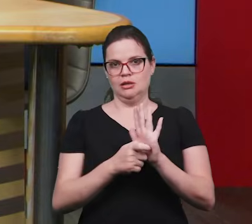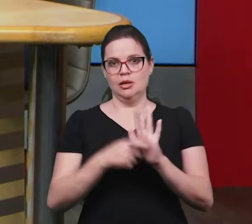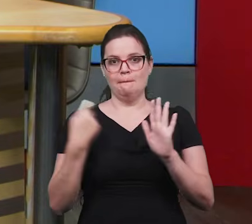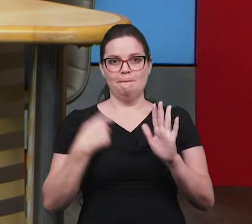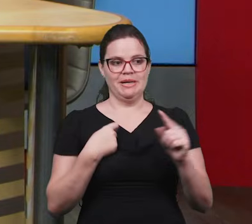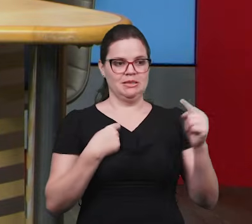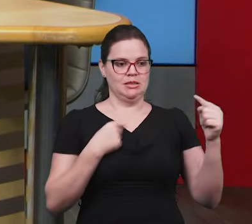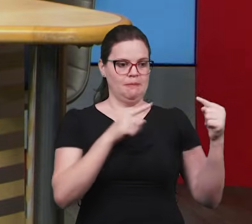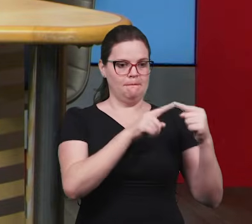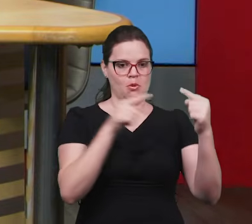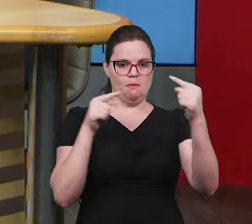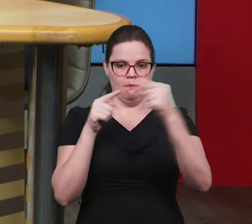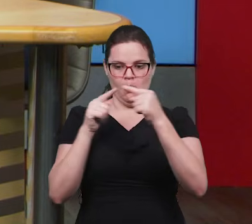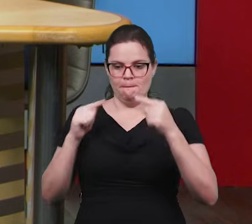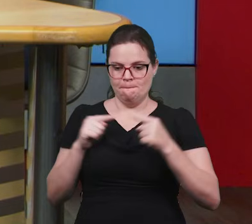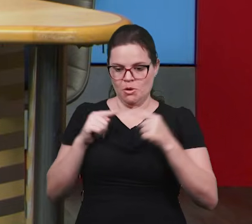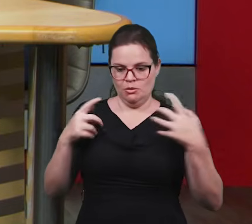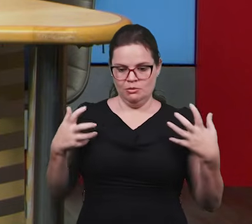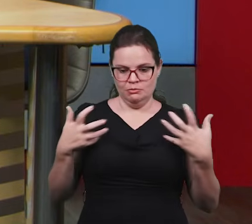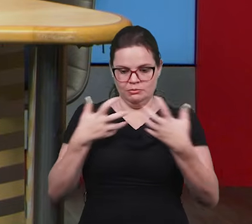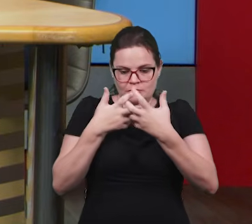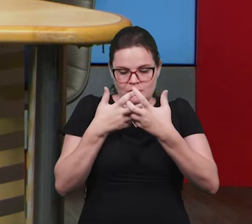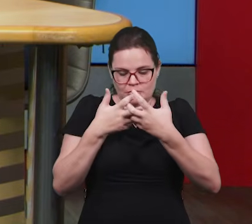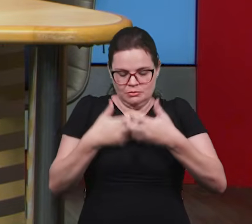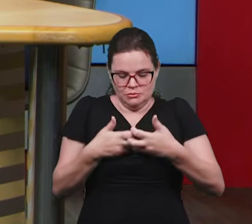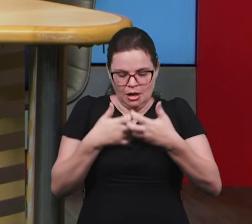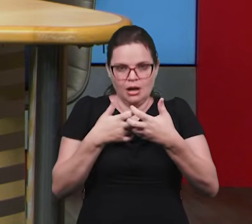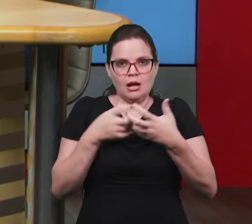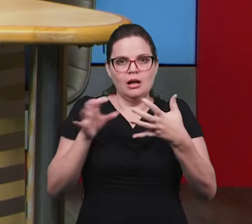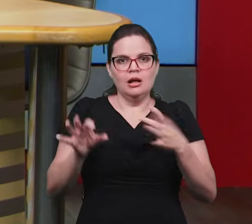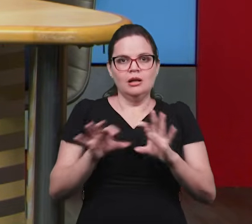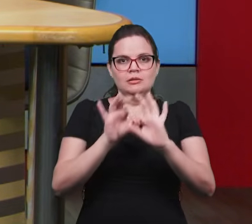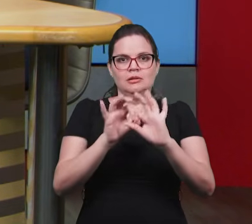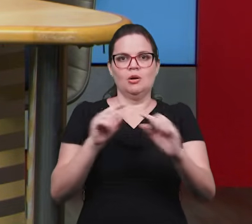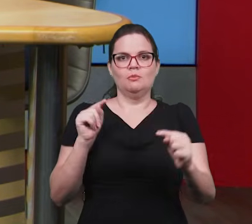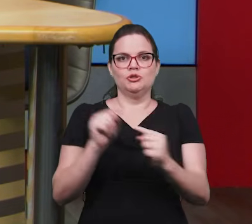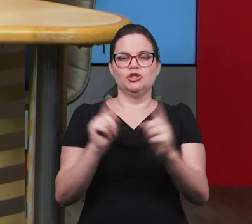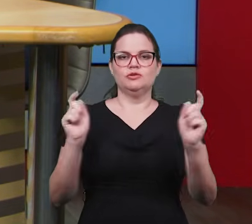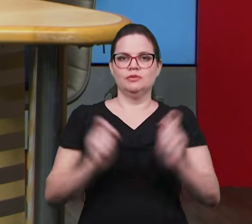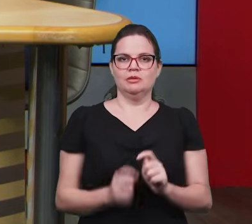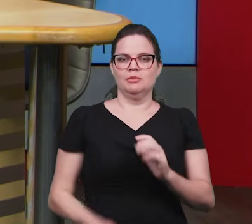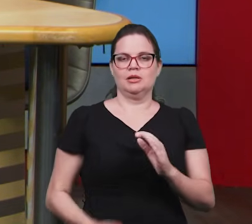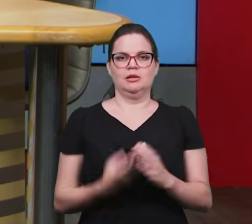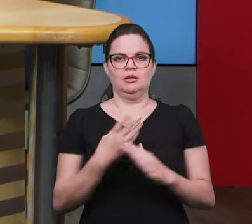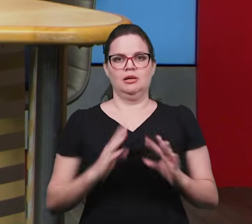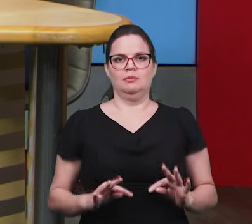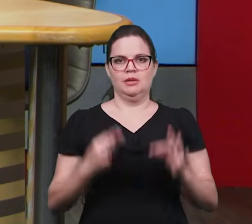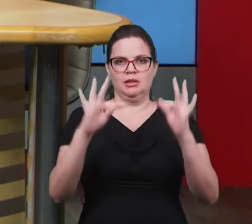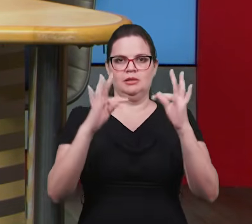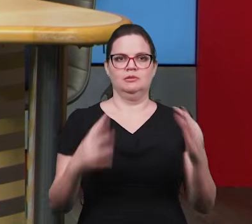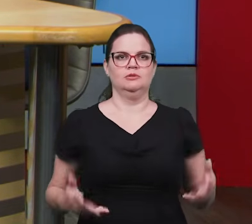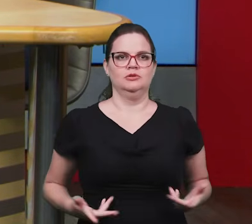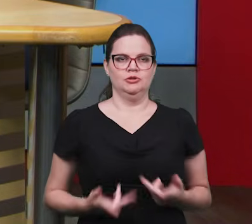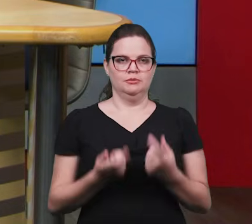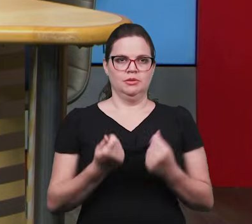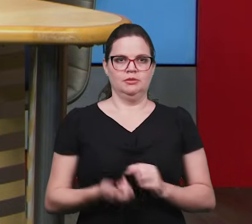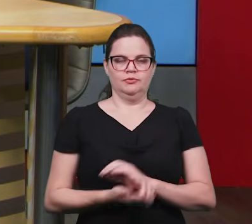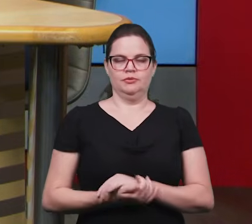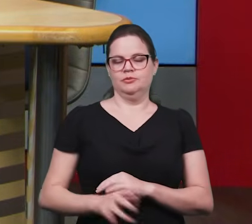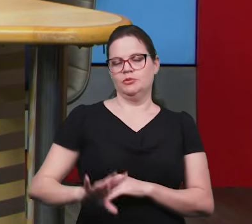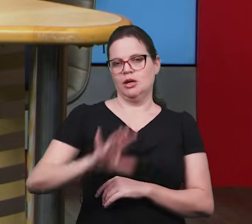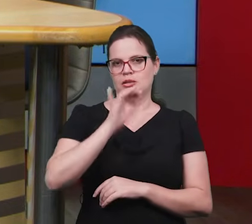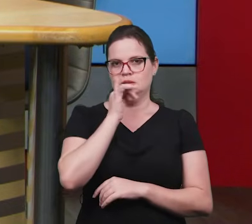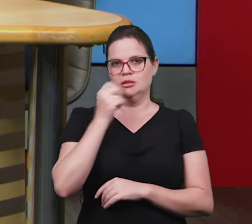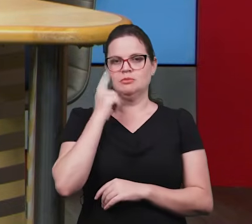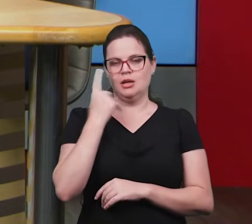acha esse ponto comum, quando isso tudo converge para uma mesma coisa, nós conseguimos então criar uma tecnologia que é maravilhosa.